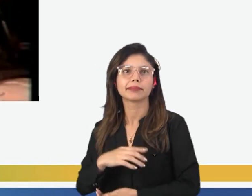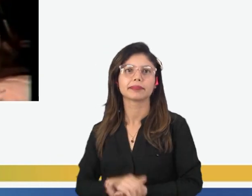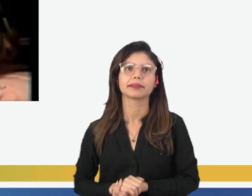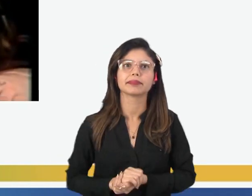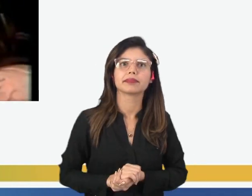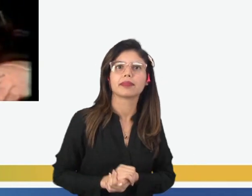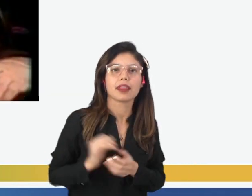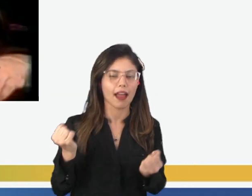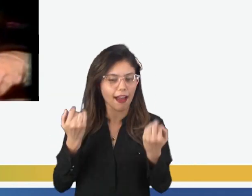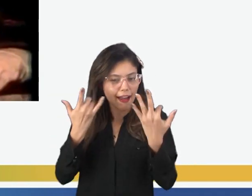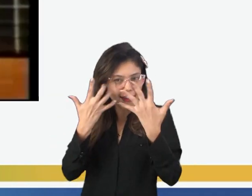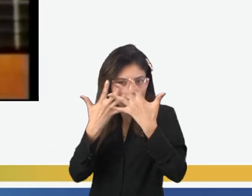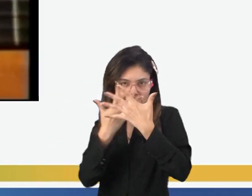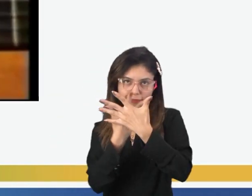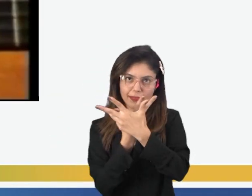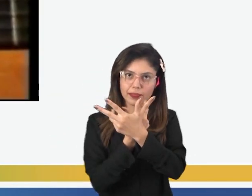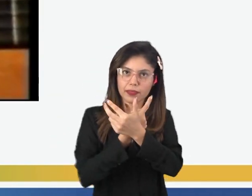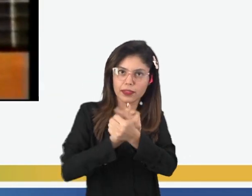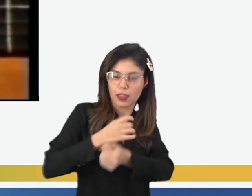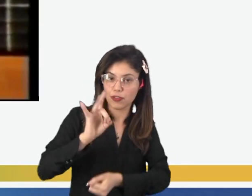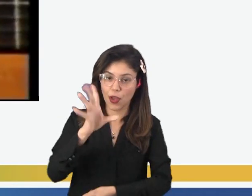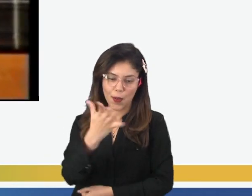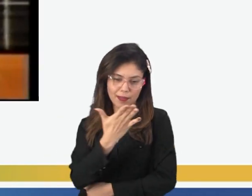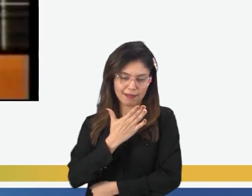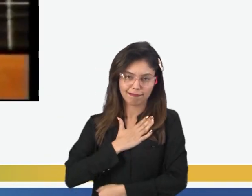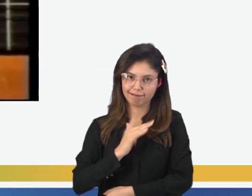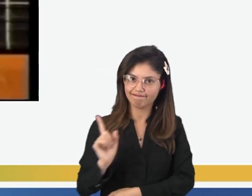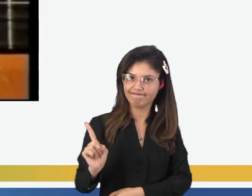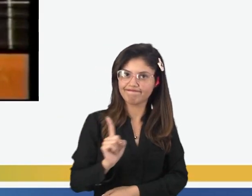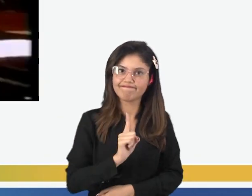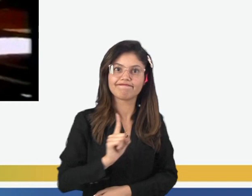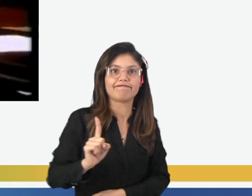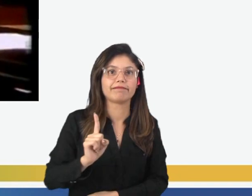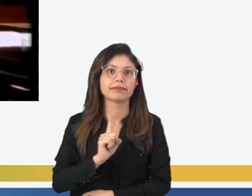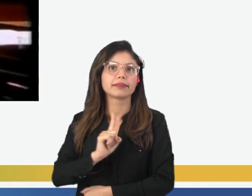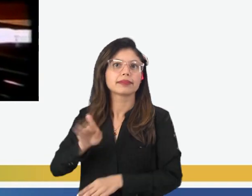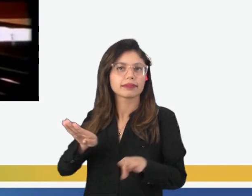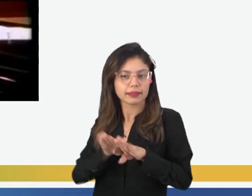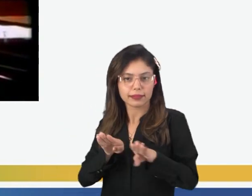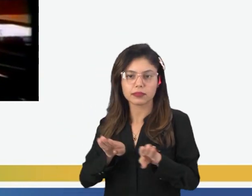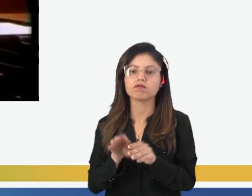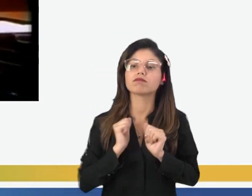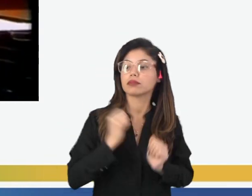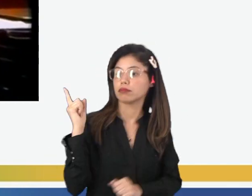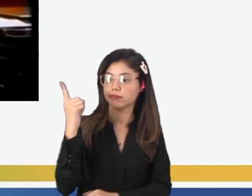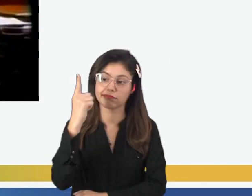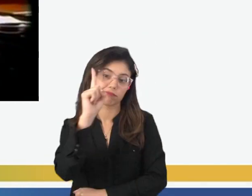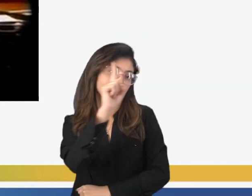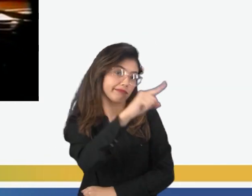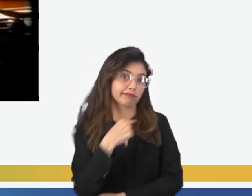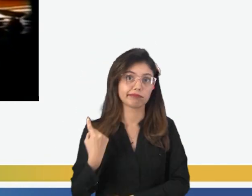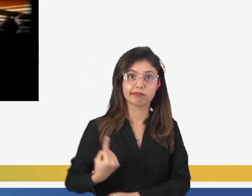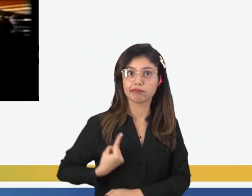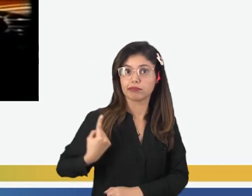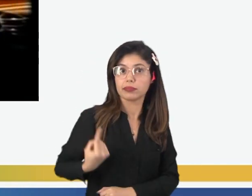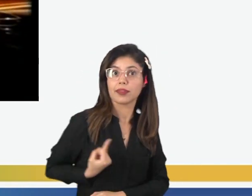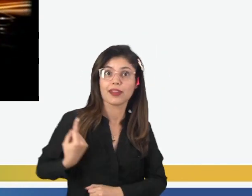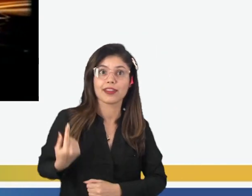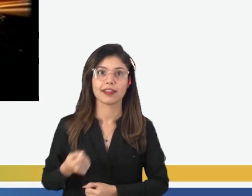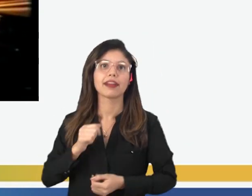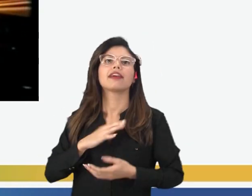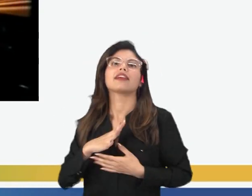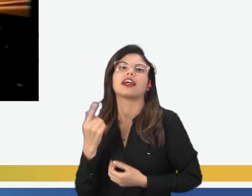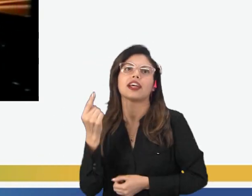a beleza que não é só minha, que também passa sozinha.